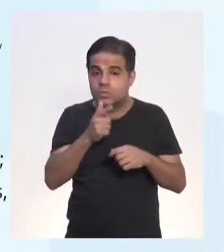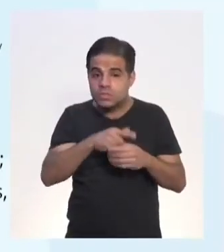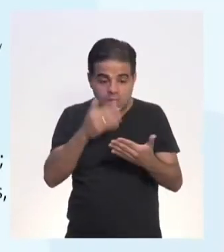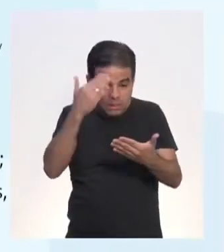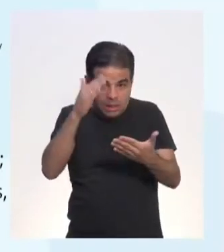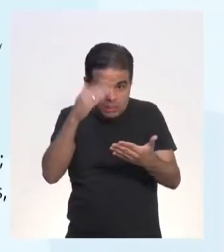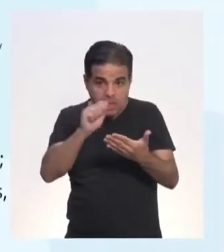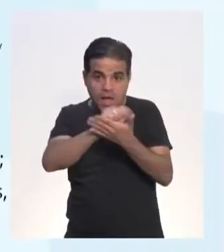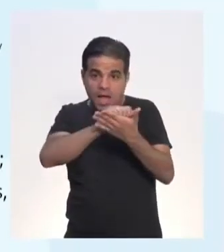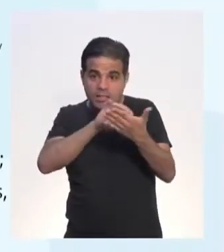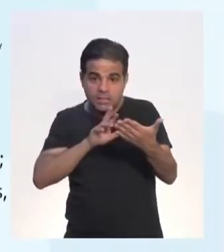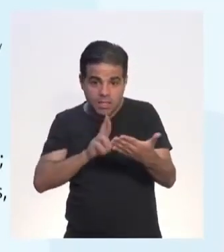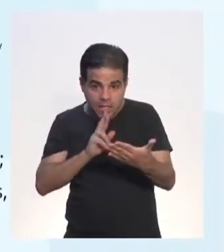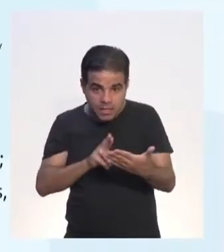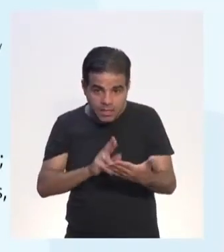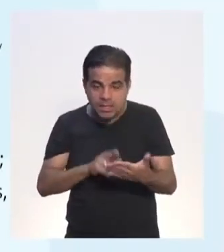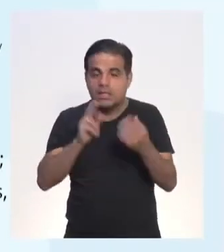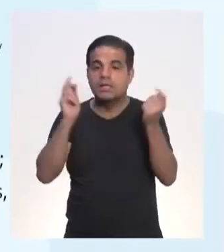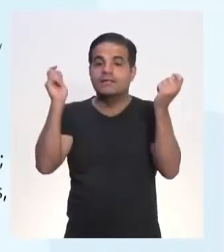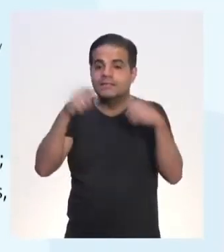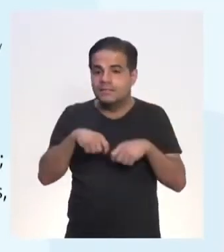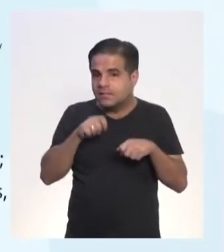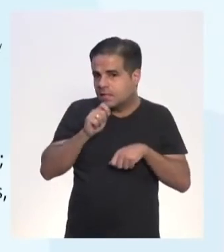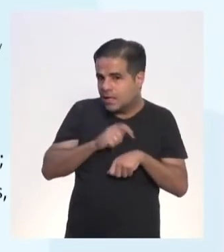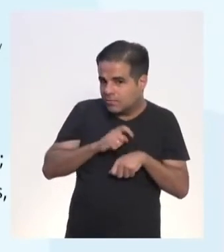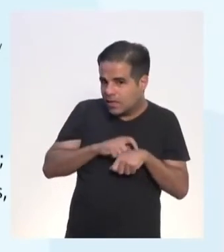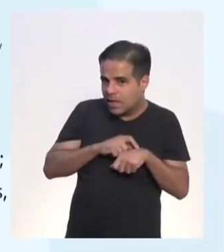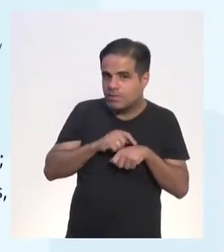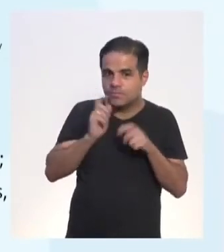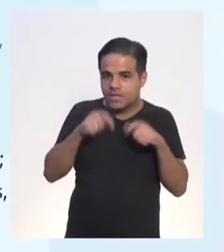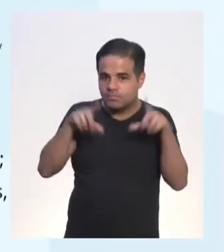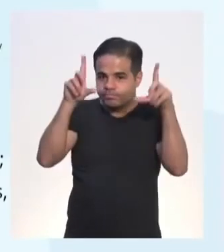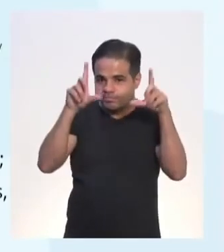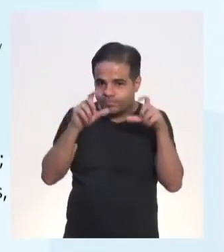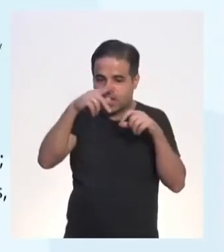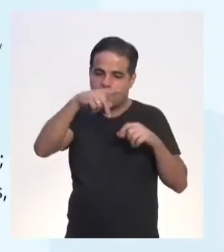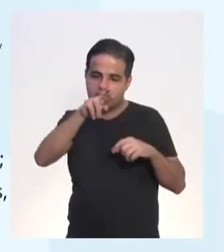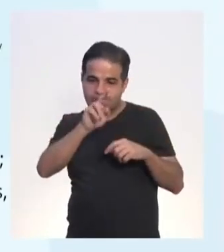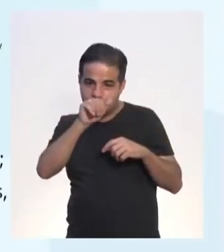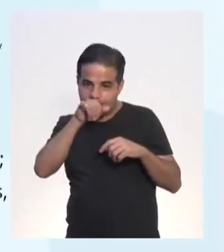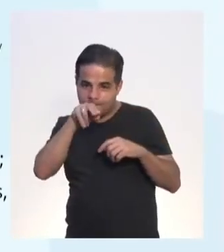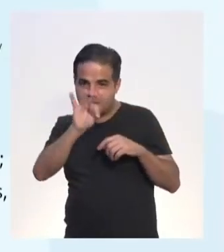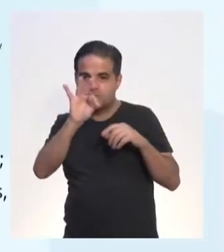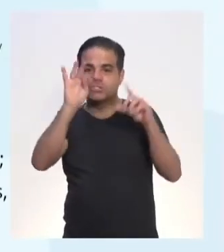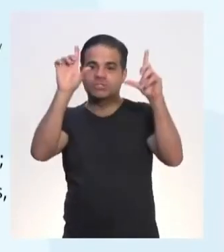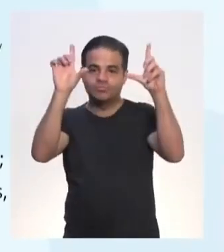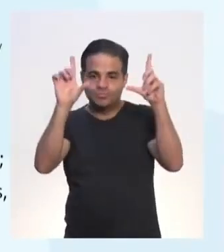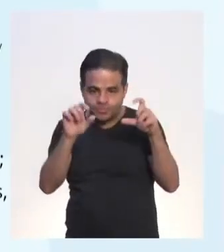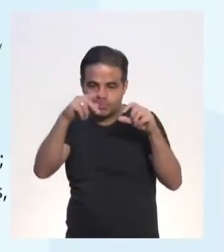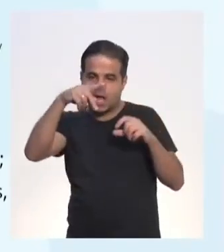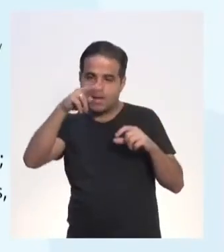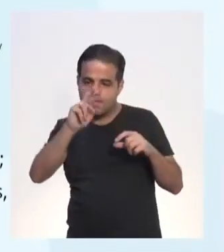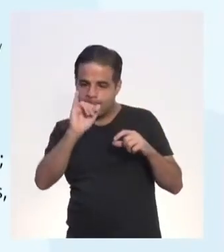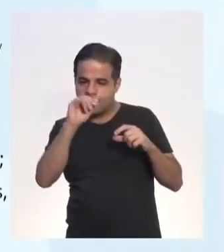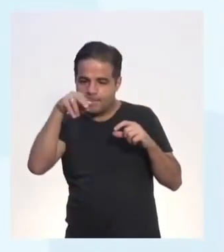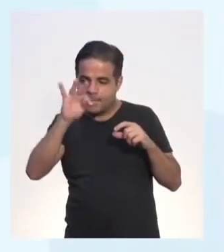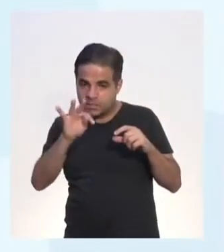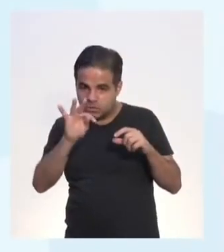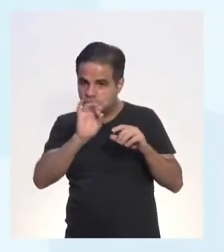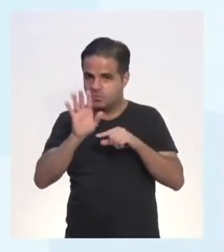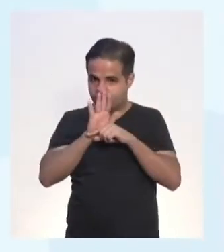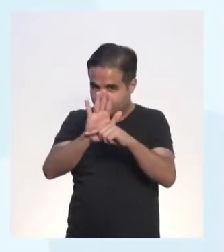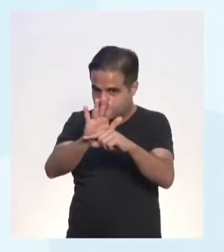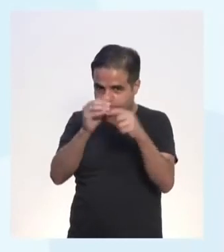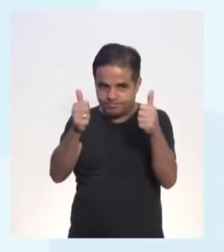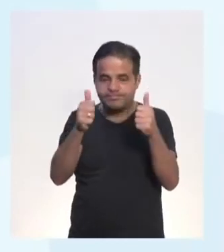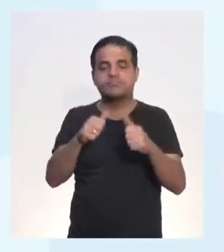Beleza? Como diria o Jonas, deu tempo de fazer o print. Pronto, agora desculpa. Beleza? Vamos lá para vocês? Ajudar. Vamos lá. Olha a